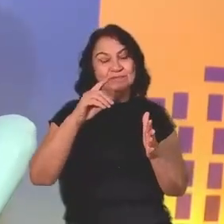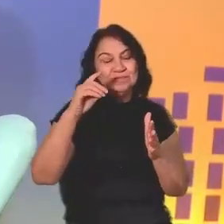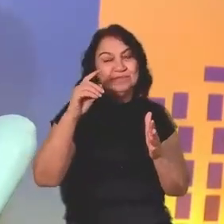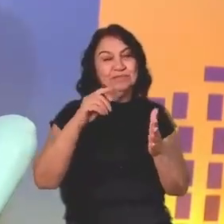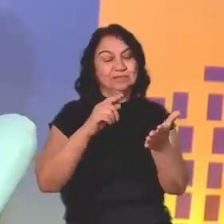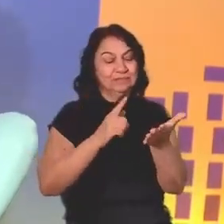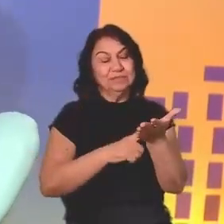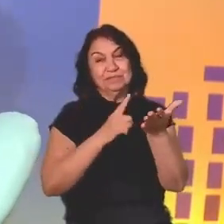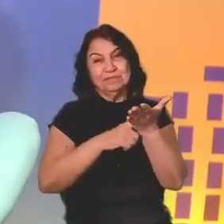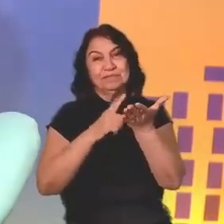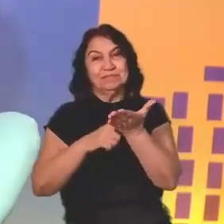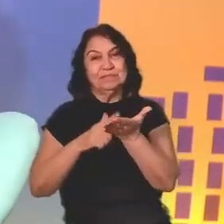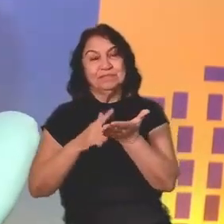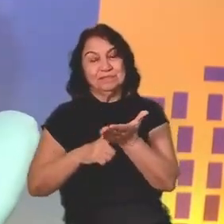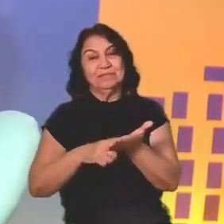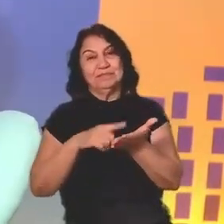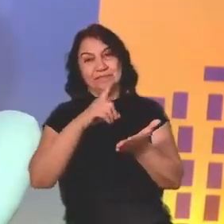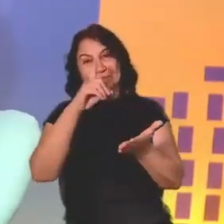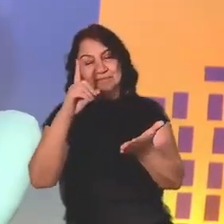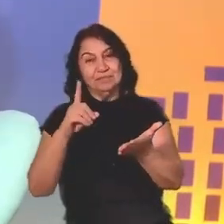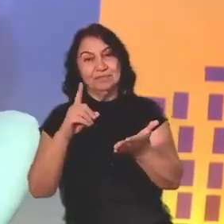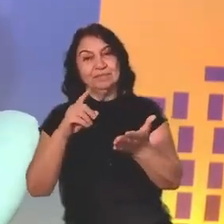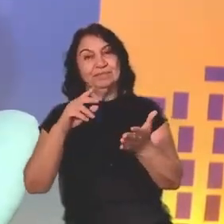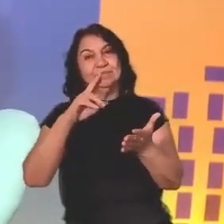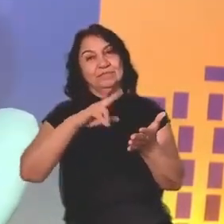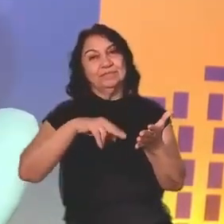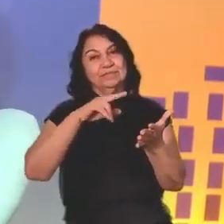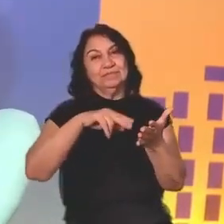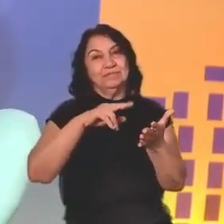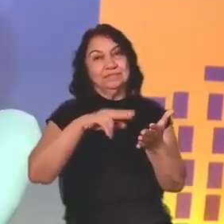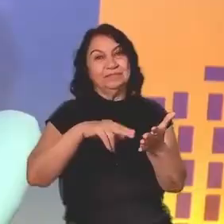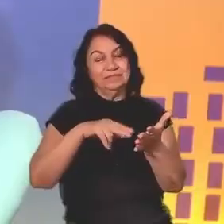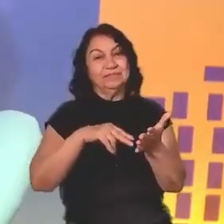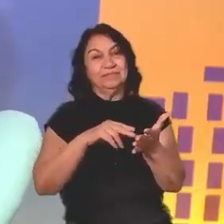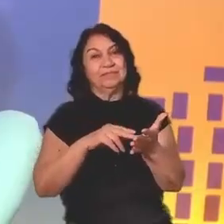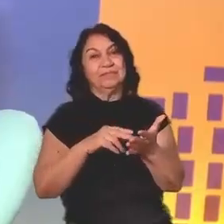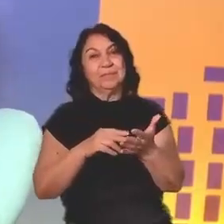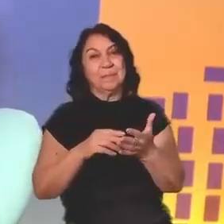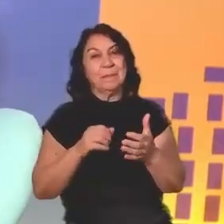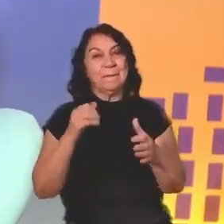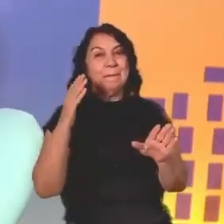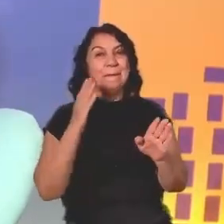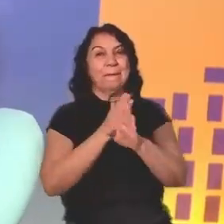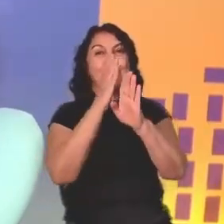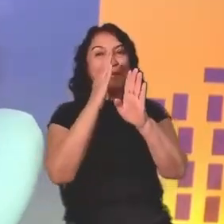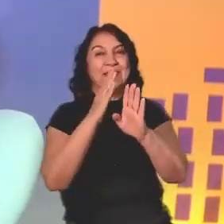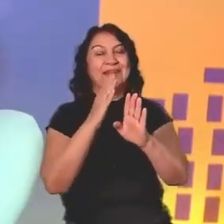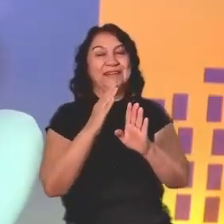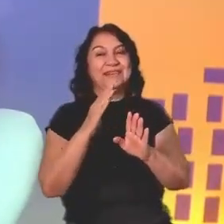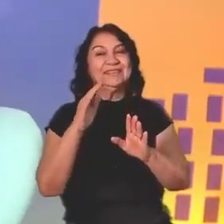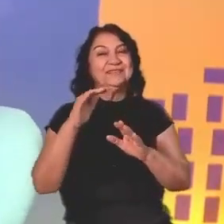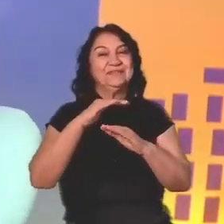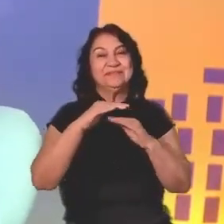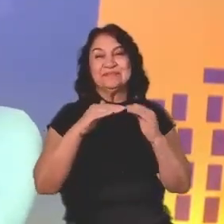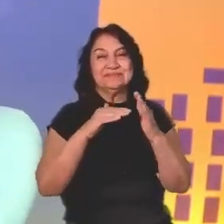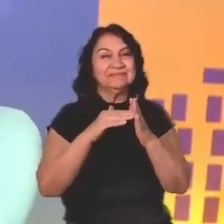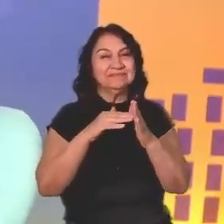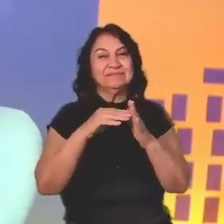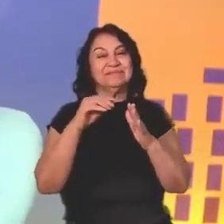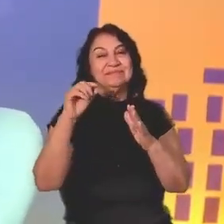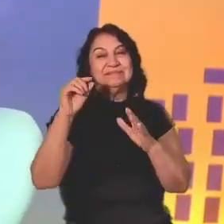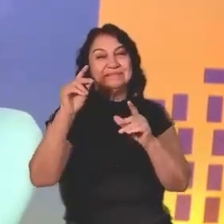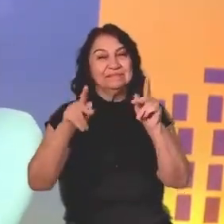falar um resumo, que, pelo resumo, eu lembro, dona Adilza descobria tudo, se leu ou se não leu,